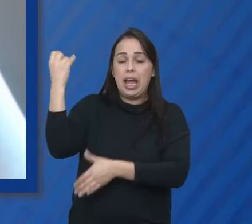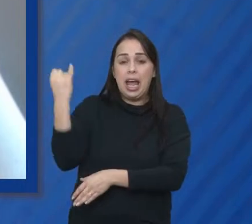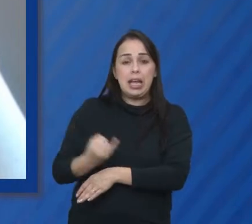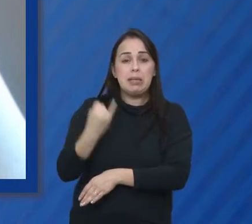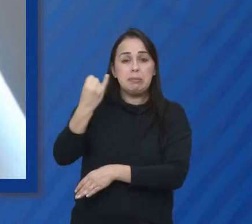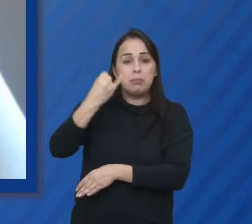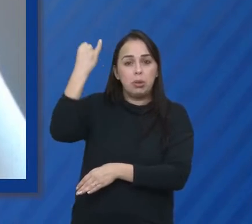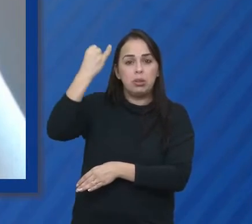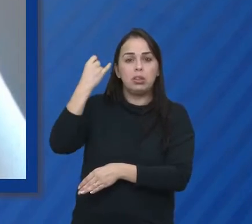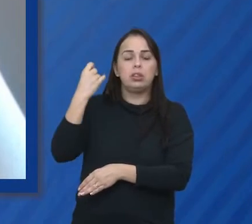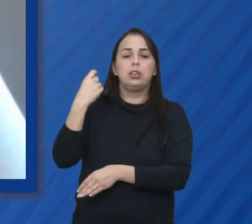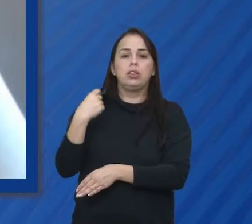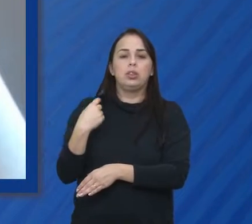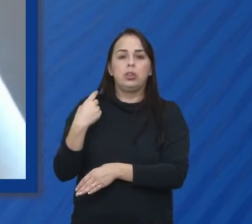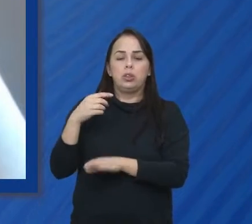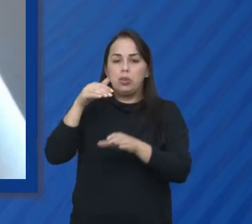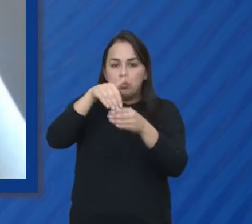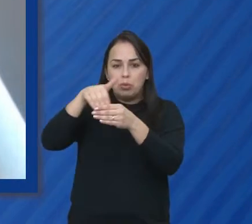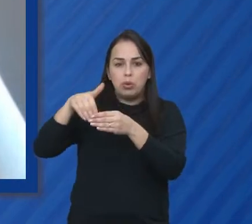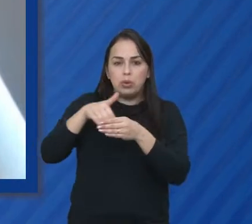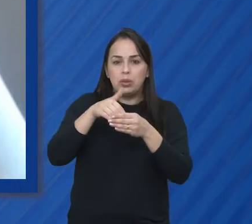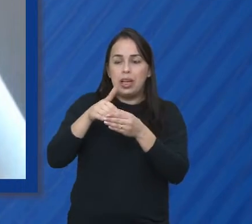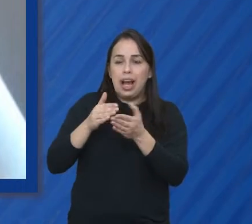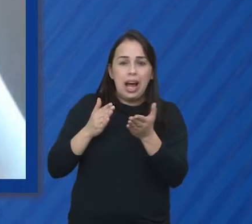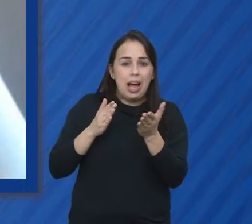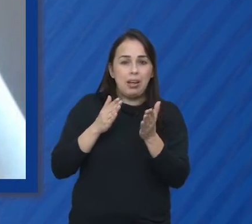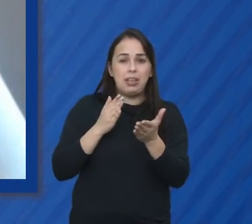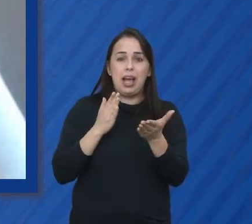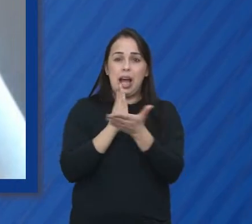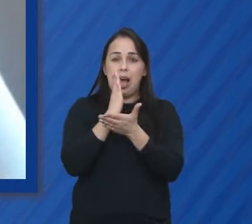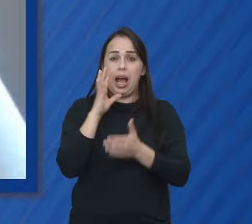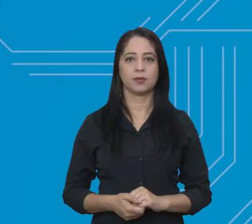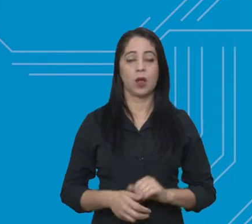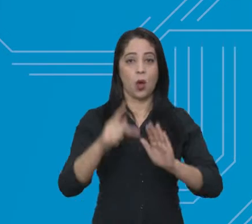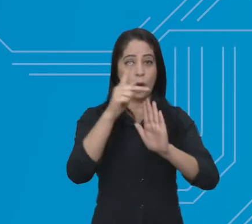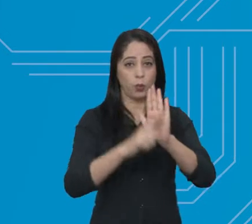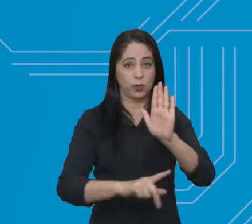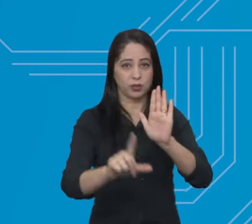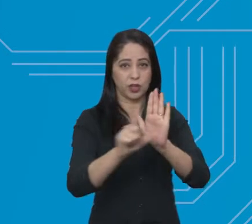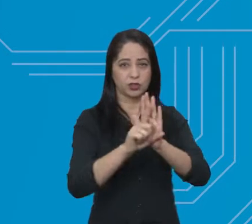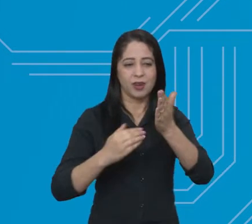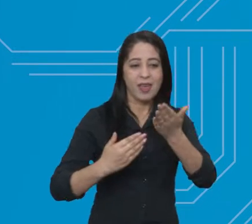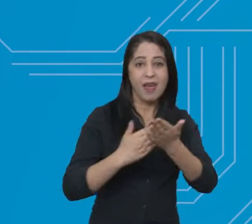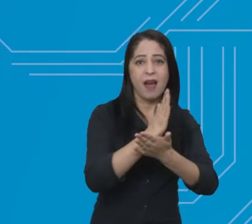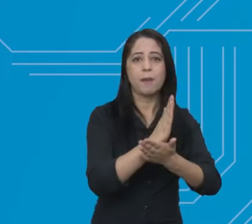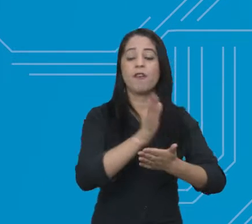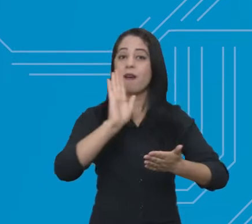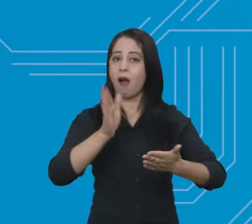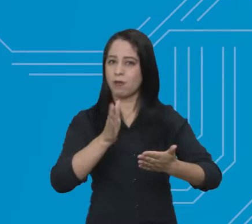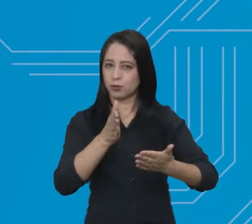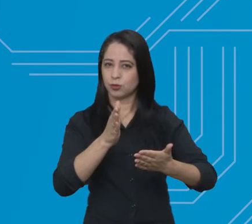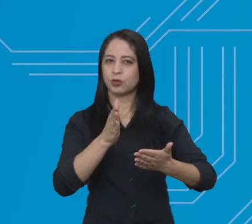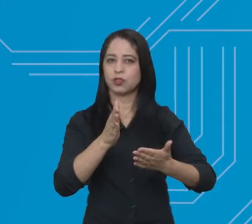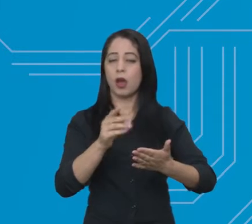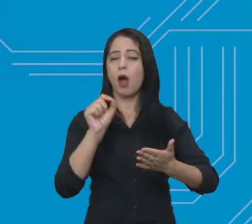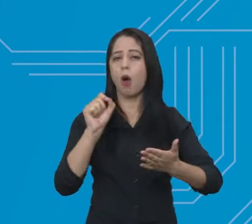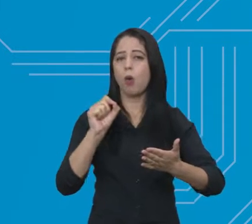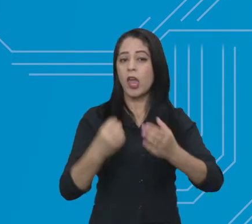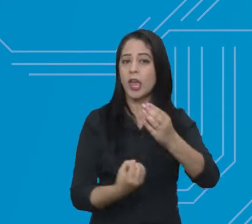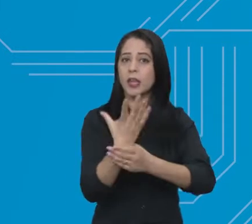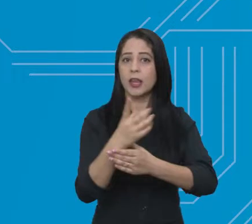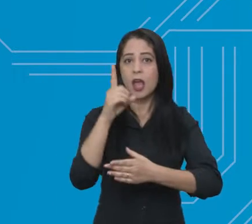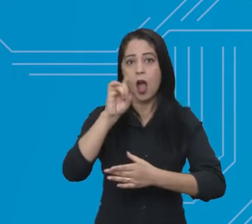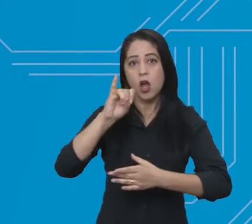quanto é importante a gente colocar em votação quanto antes esse projeto. E um projeto de lei aprovado na Câmara de São